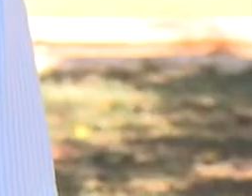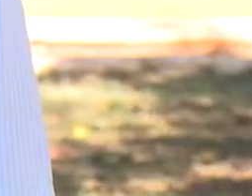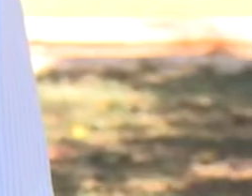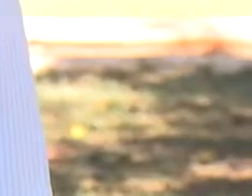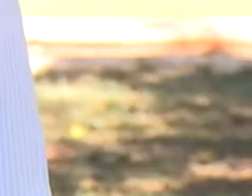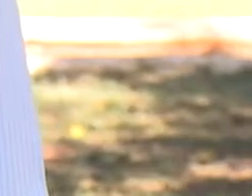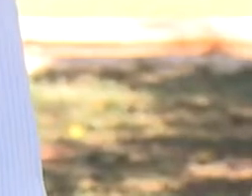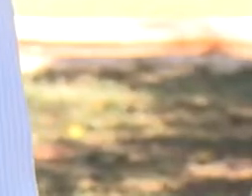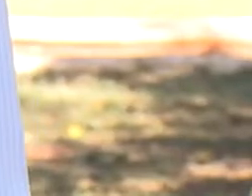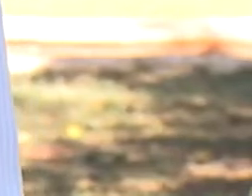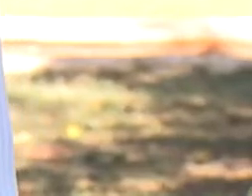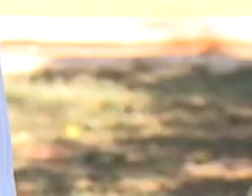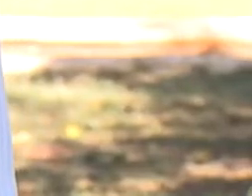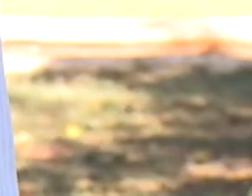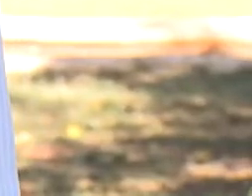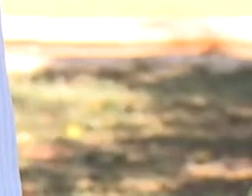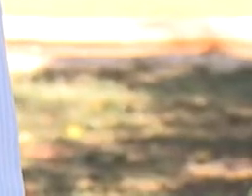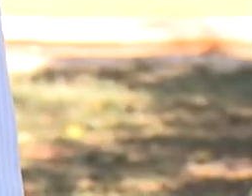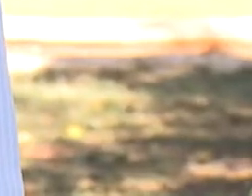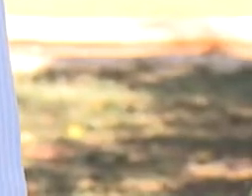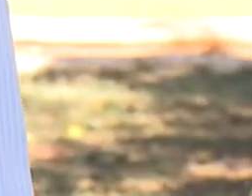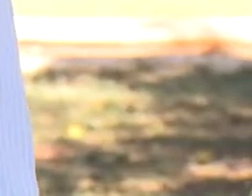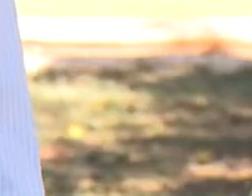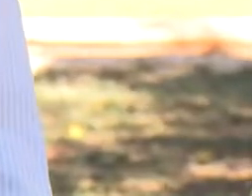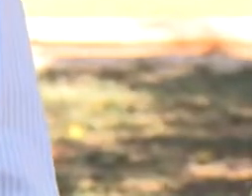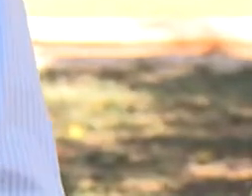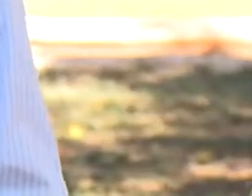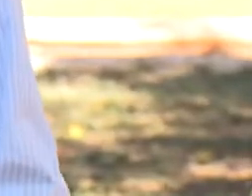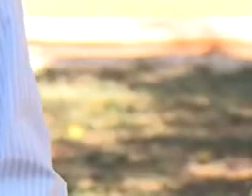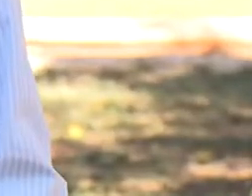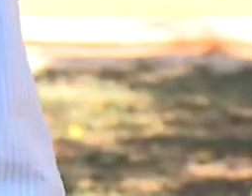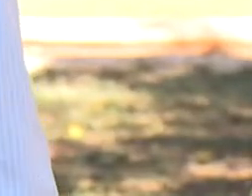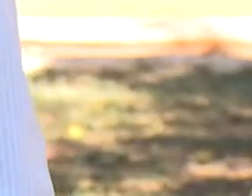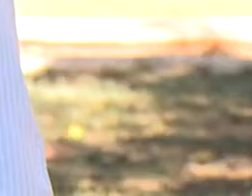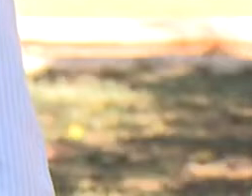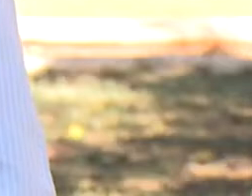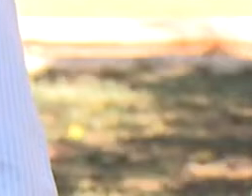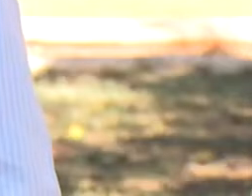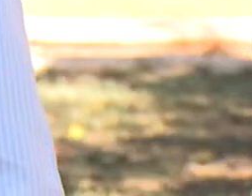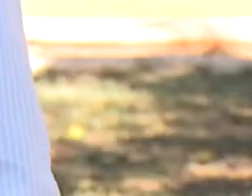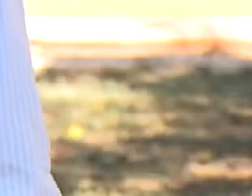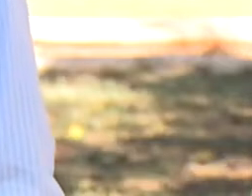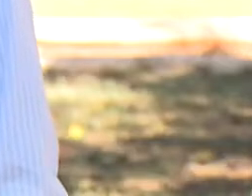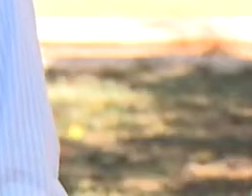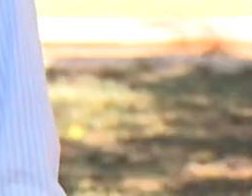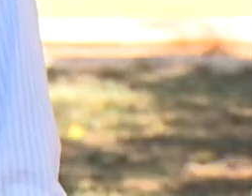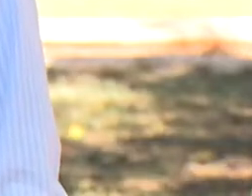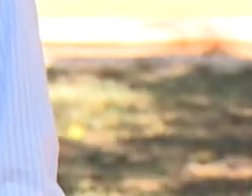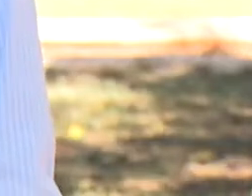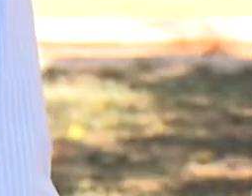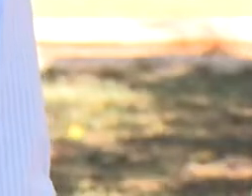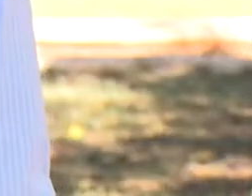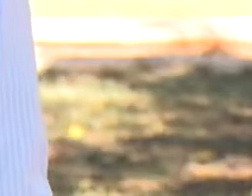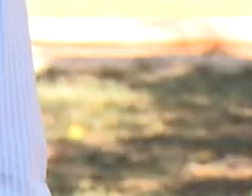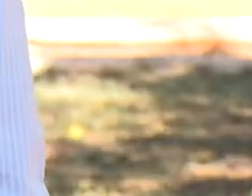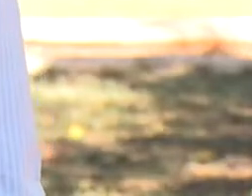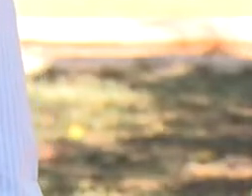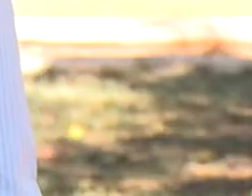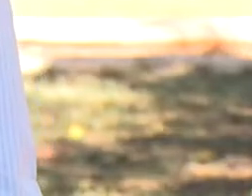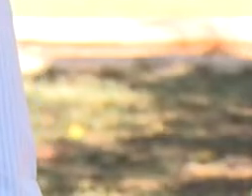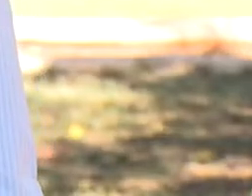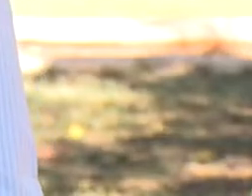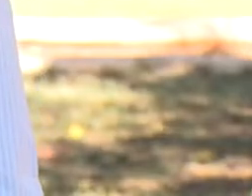que estudavam logosofia com a mesma idade que eu levavam uma vida de forma